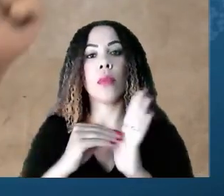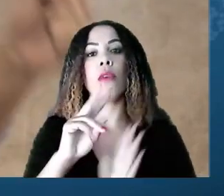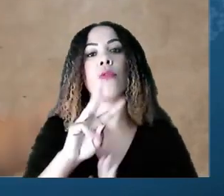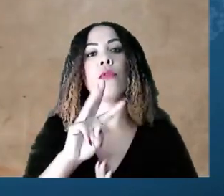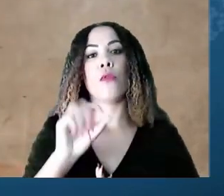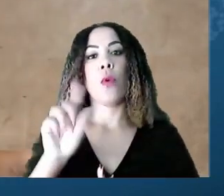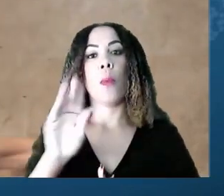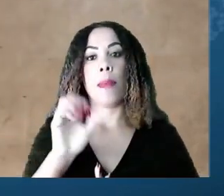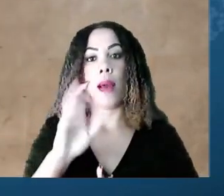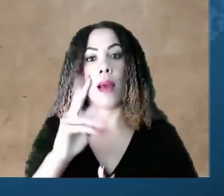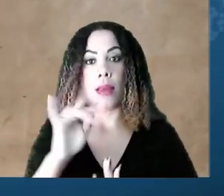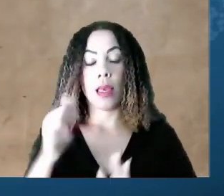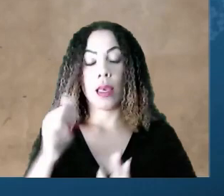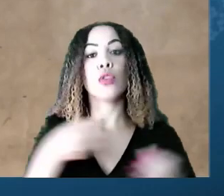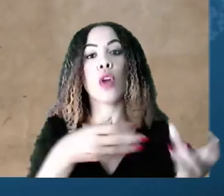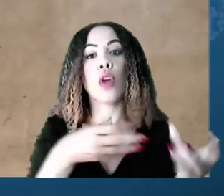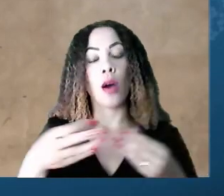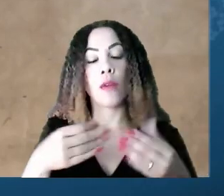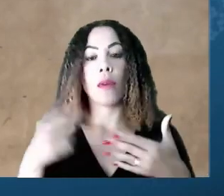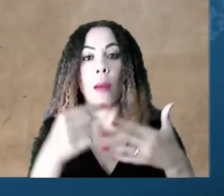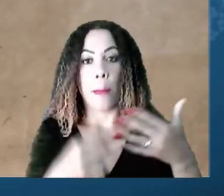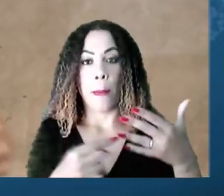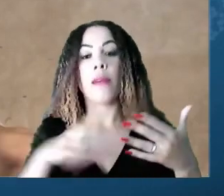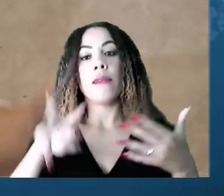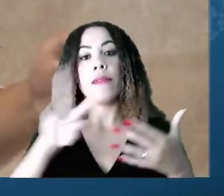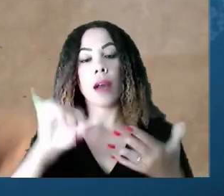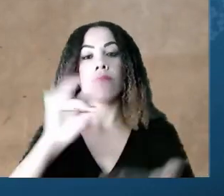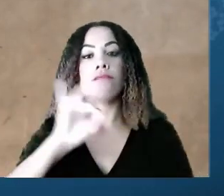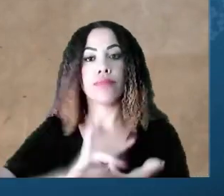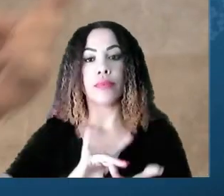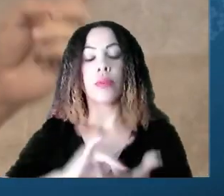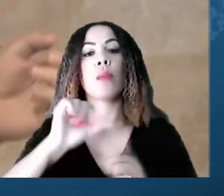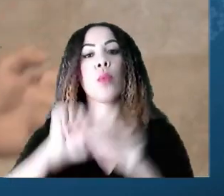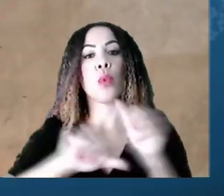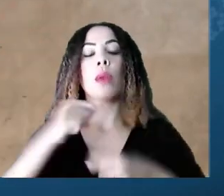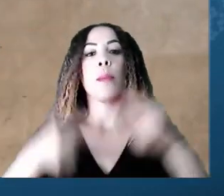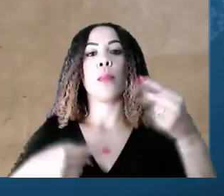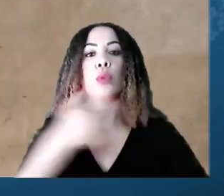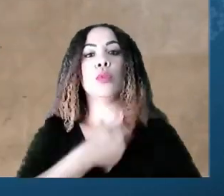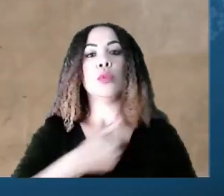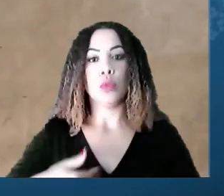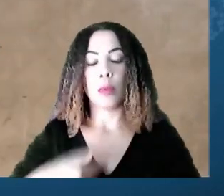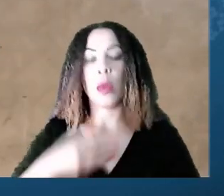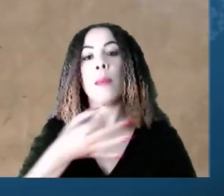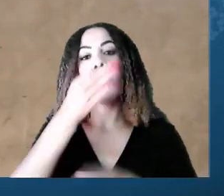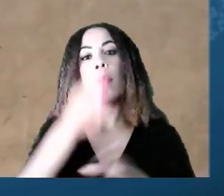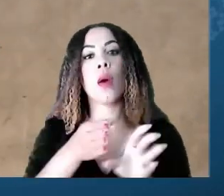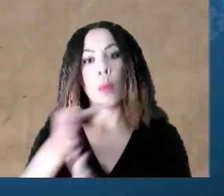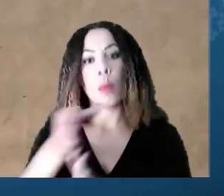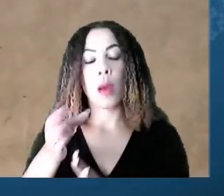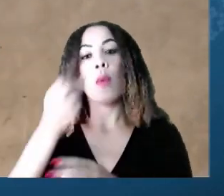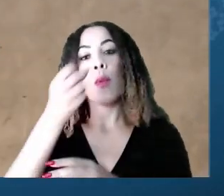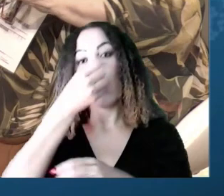gente vai, de fato, virar uma política pública e ser recomendado para os municípios acima de 100.000 habitantes.